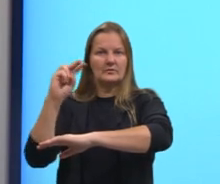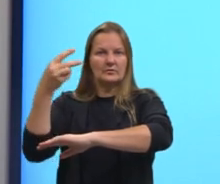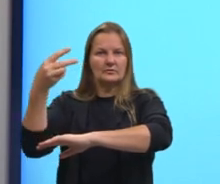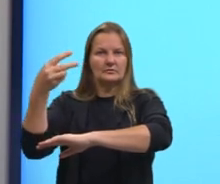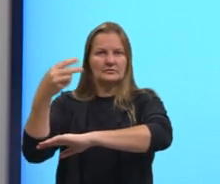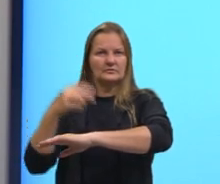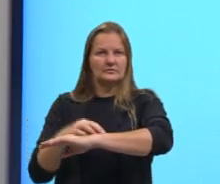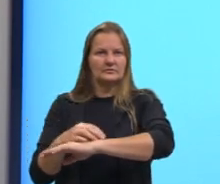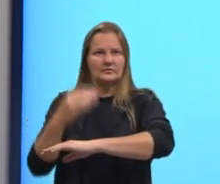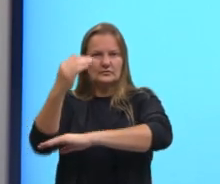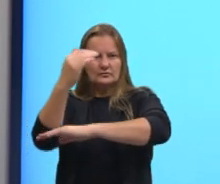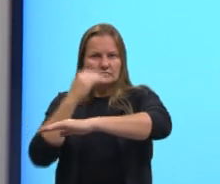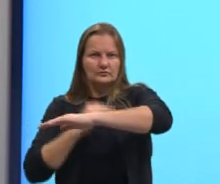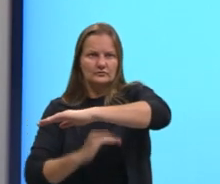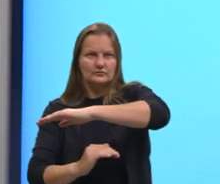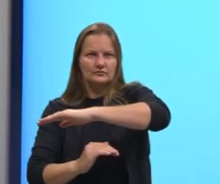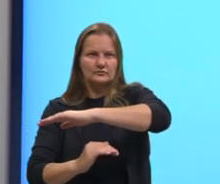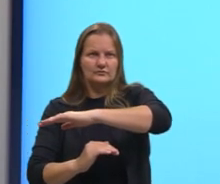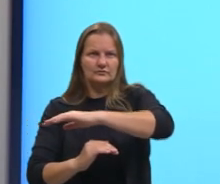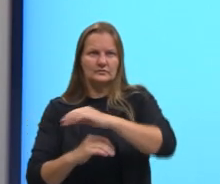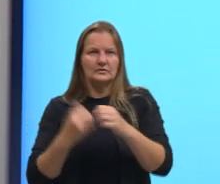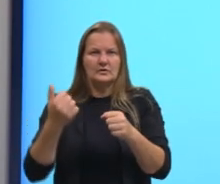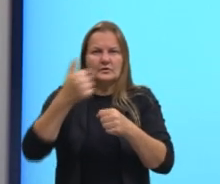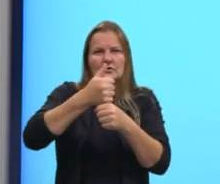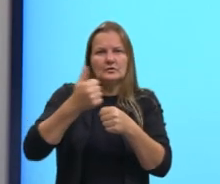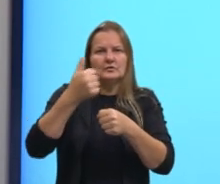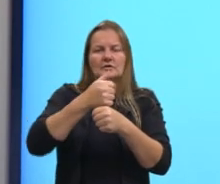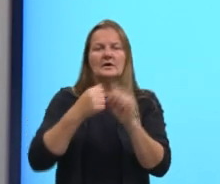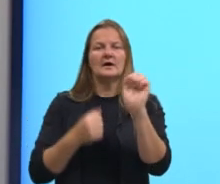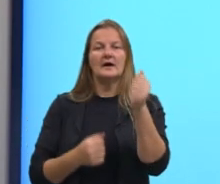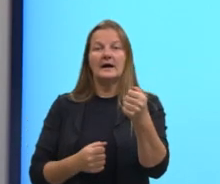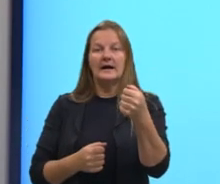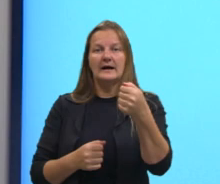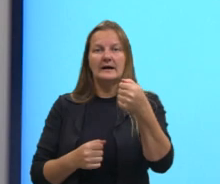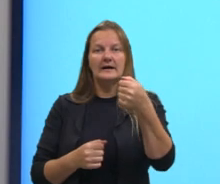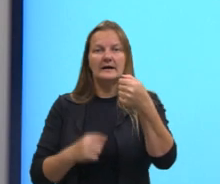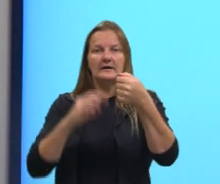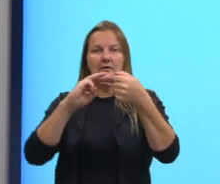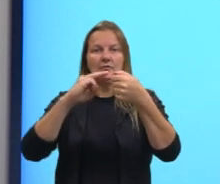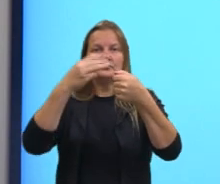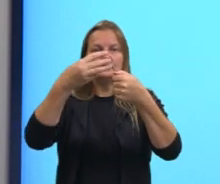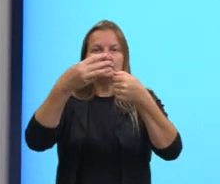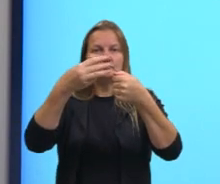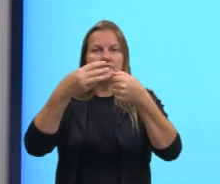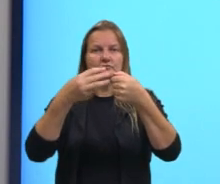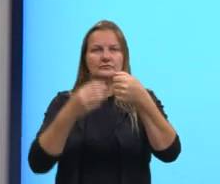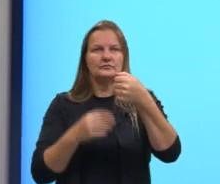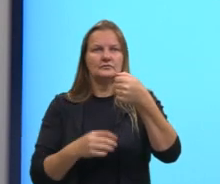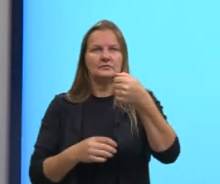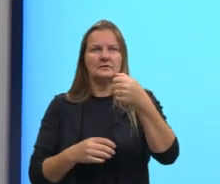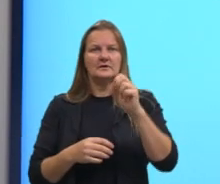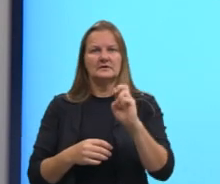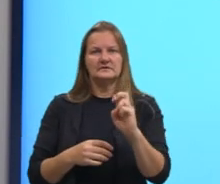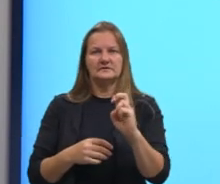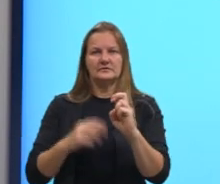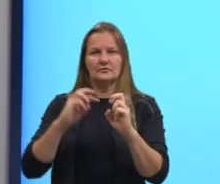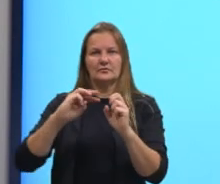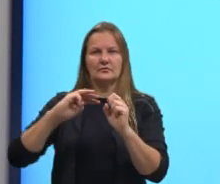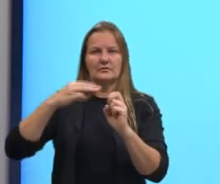então fazendo a substituição de ar nós temos a ao Cuba que nós vamos ter cinco Ao Cubo